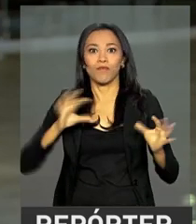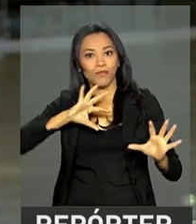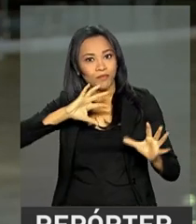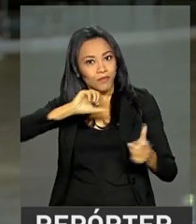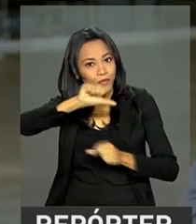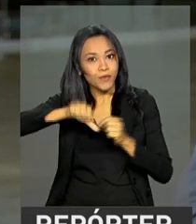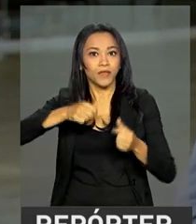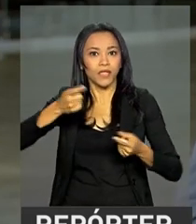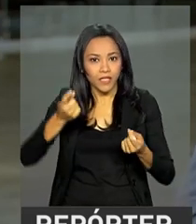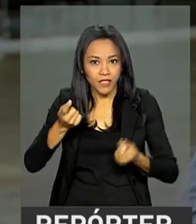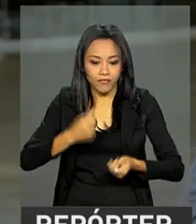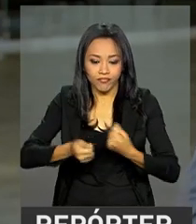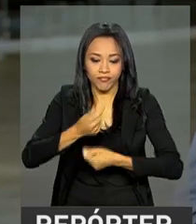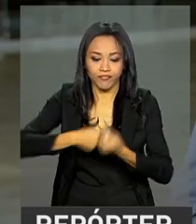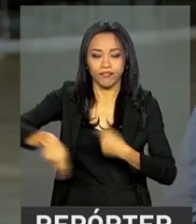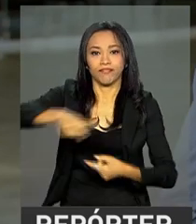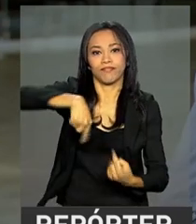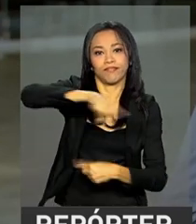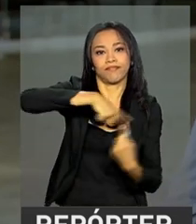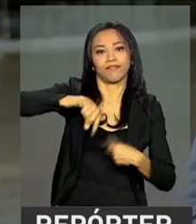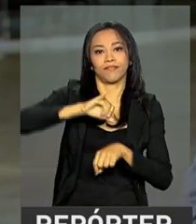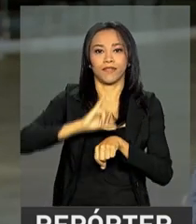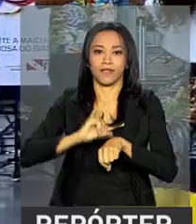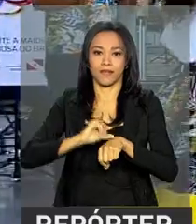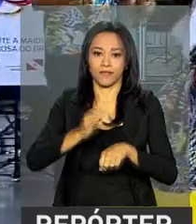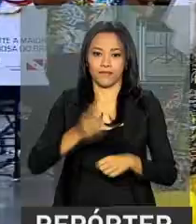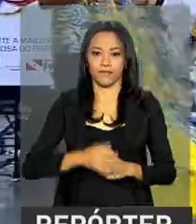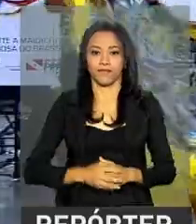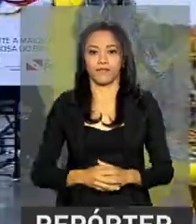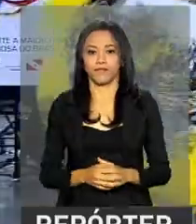ea economia da cidade vamos ver